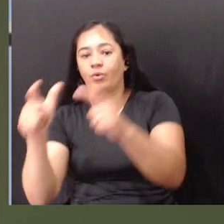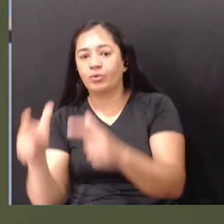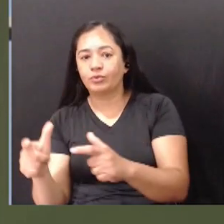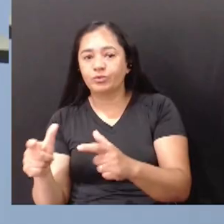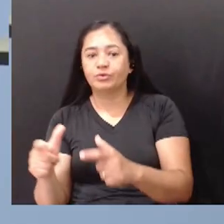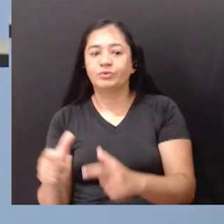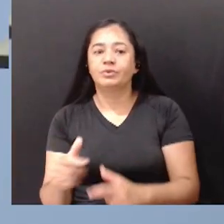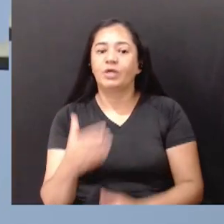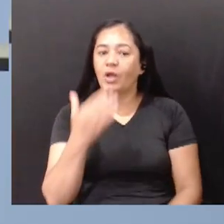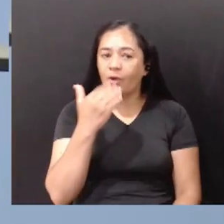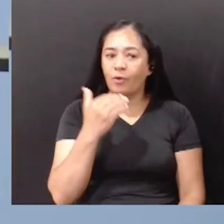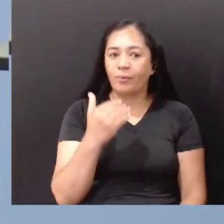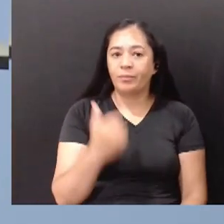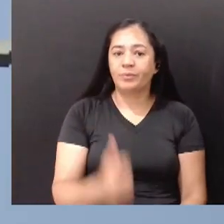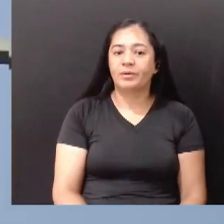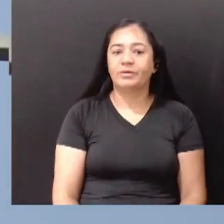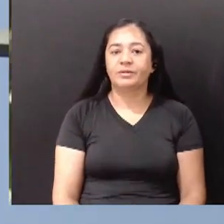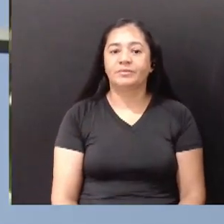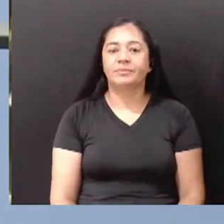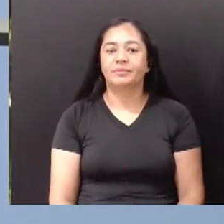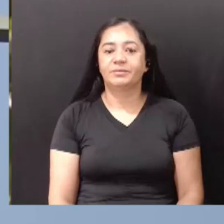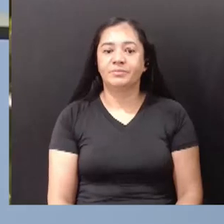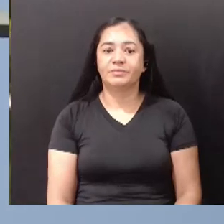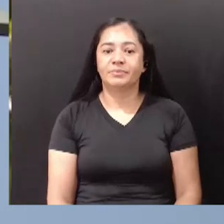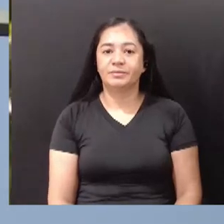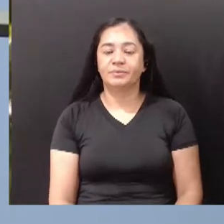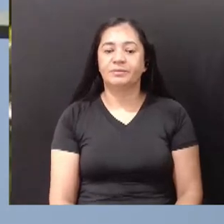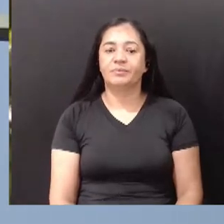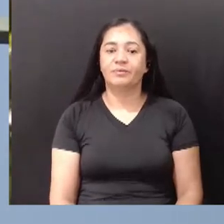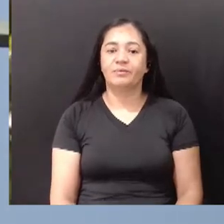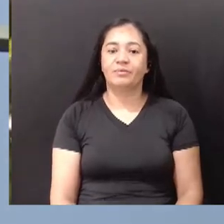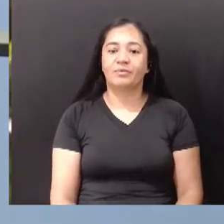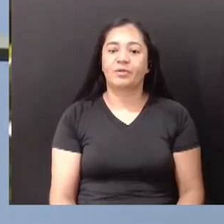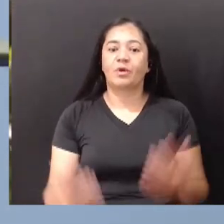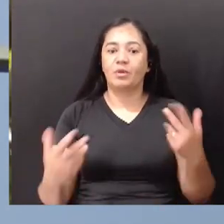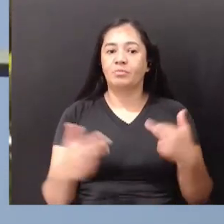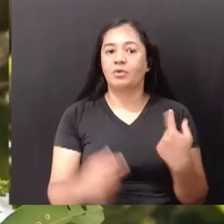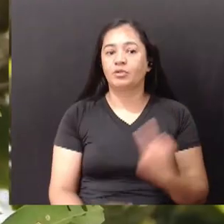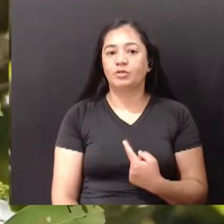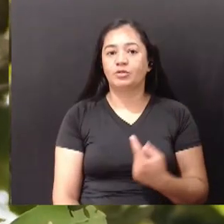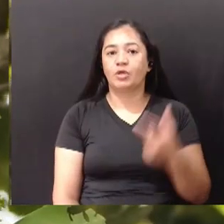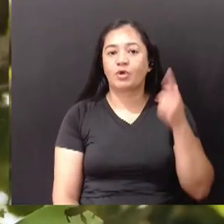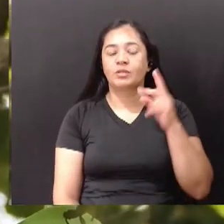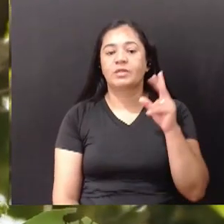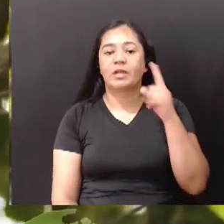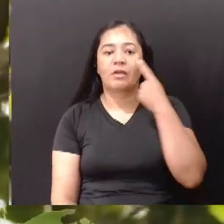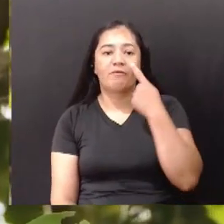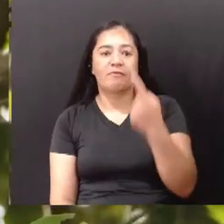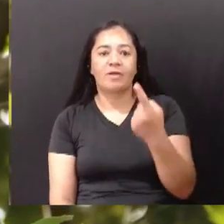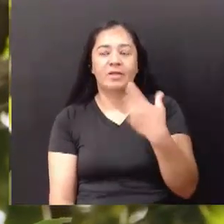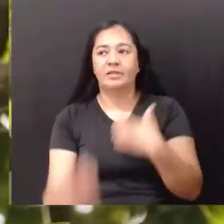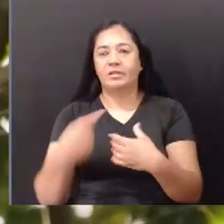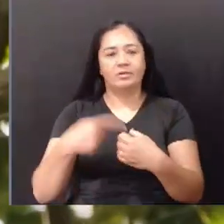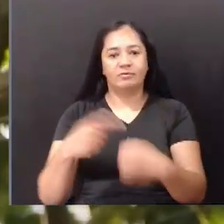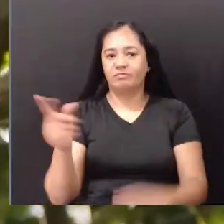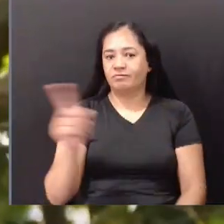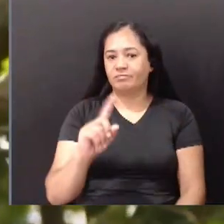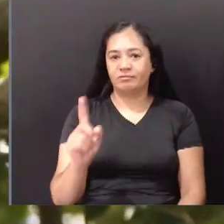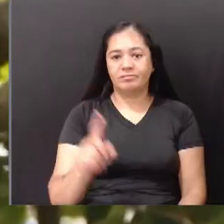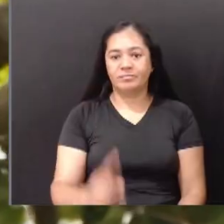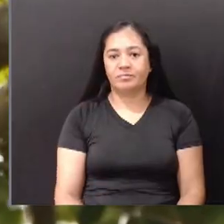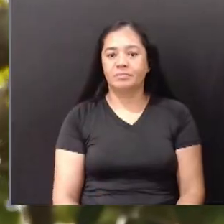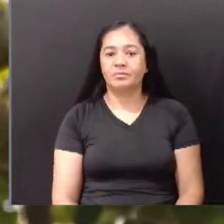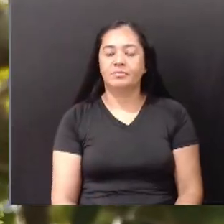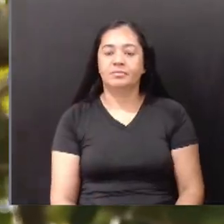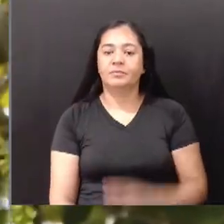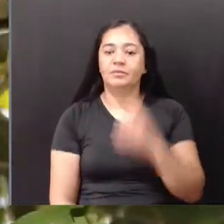para outras alternativas alimentares que não são a preferência dele. Então, não é um animal que a gente vai ver, por exemplo, dentro da cidade,